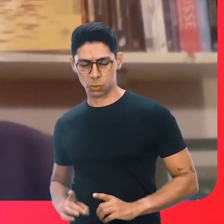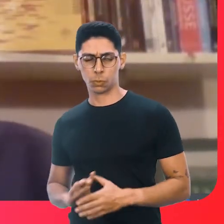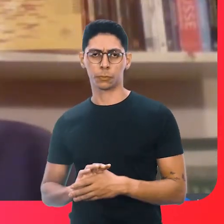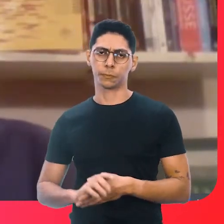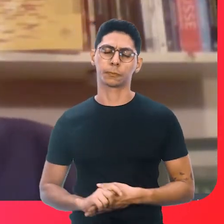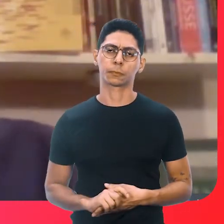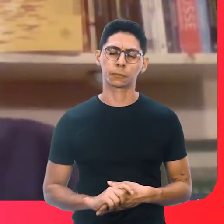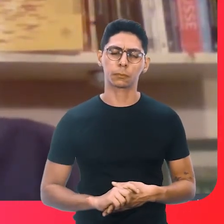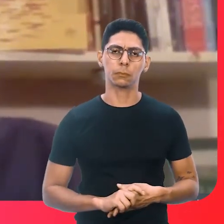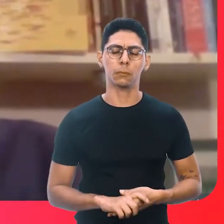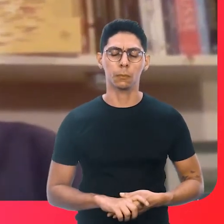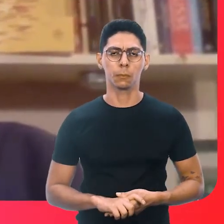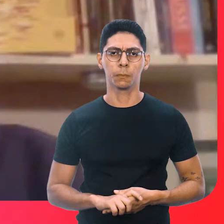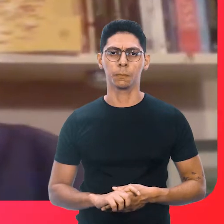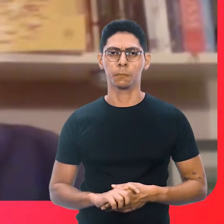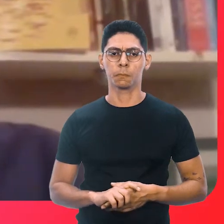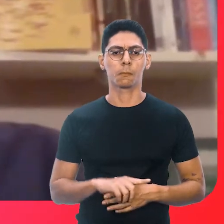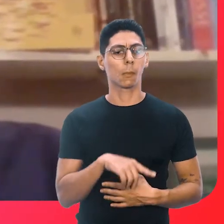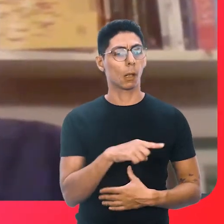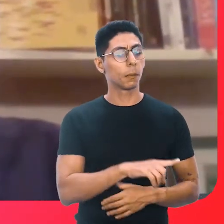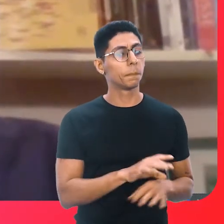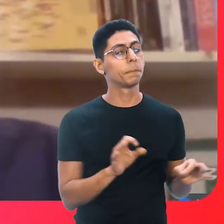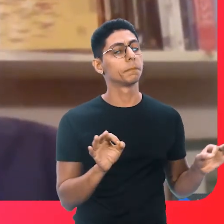disso, Antônio, eu fui...